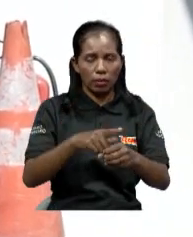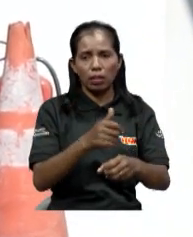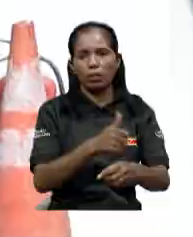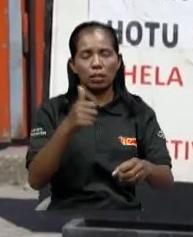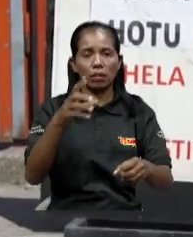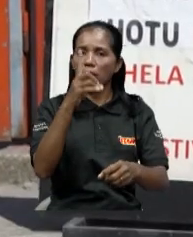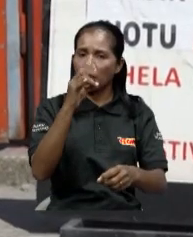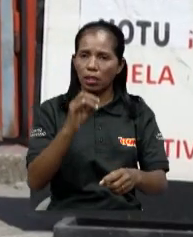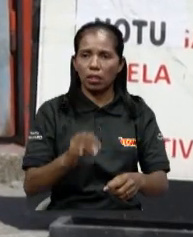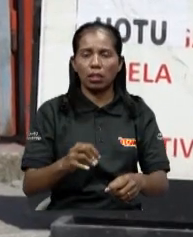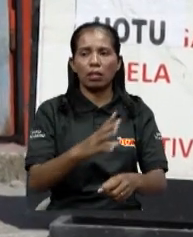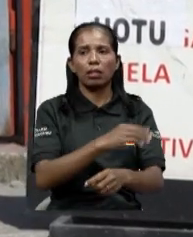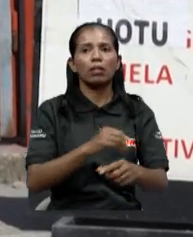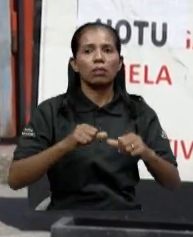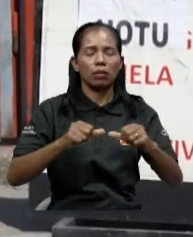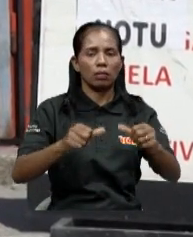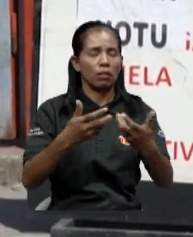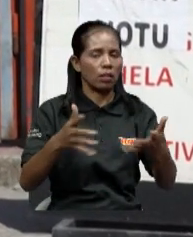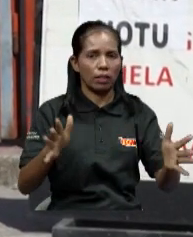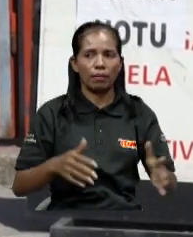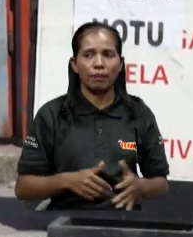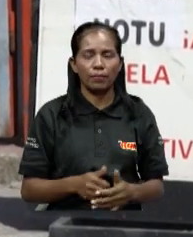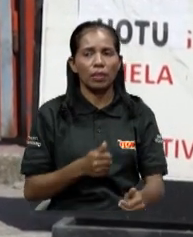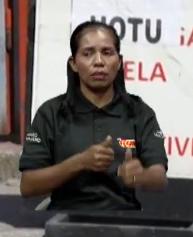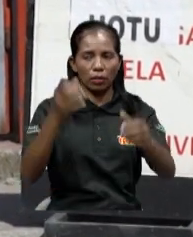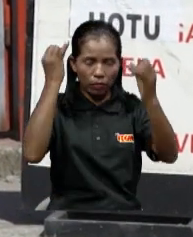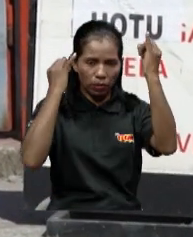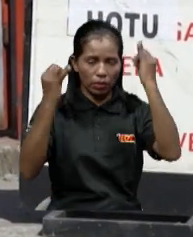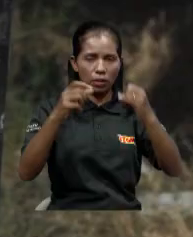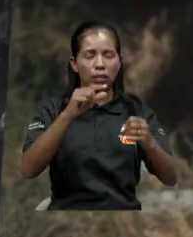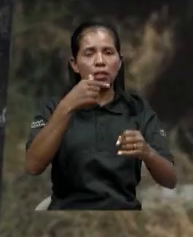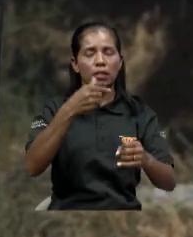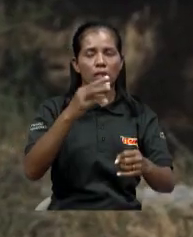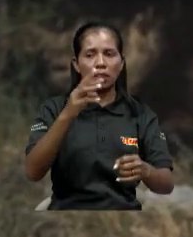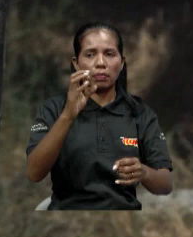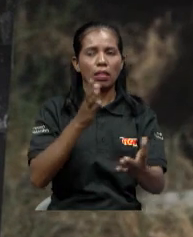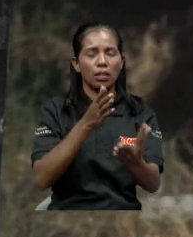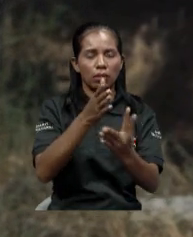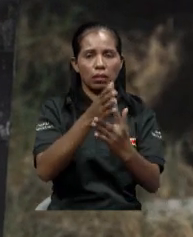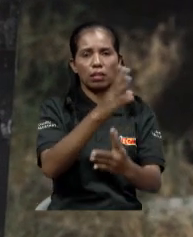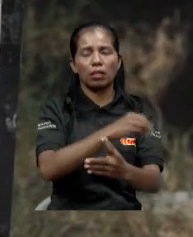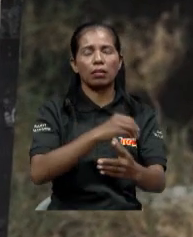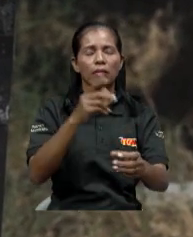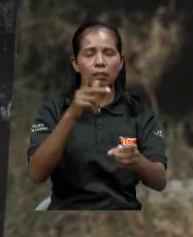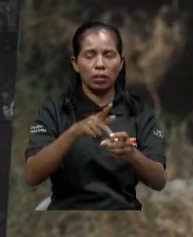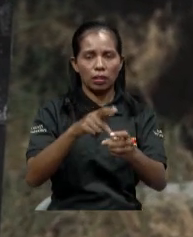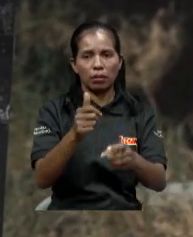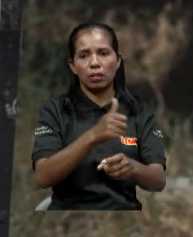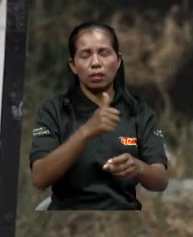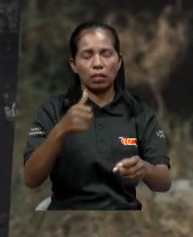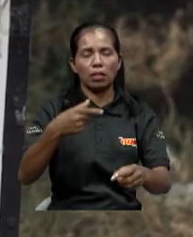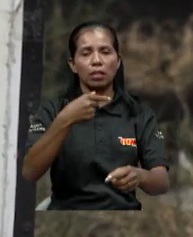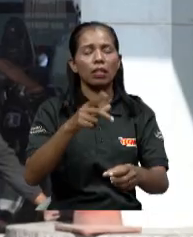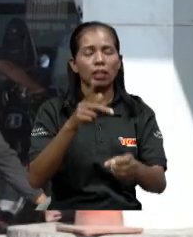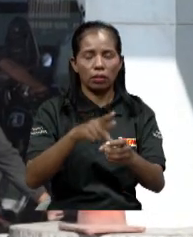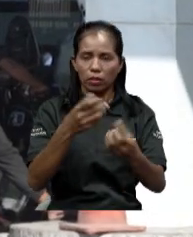e Dili, gasolina continua mamuk. Tuir informação nebe ZMN acessa Rússia estação combustível Balung nebe gasolina